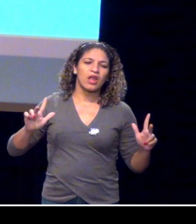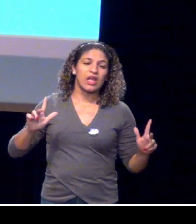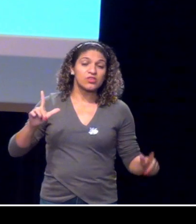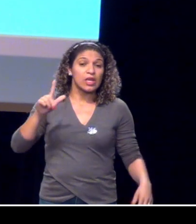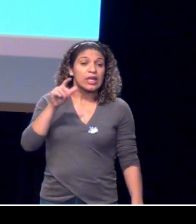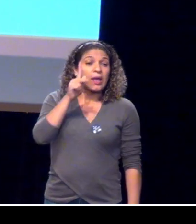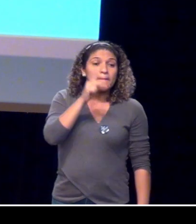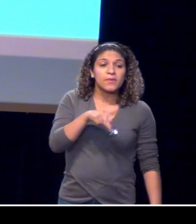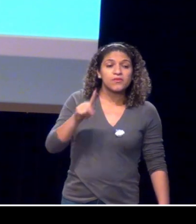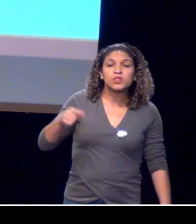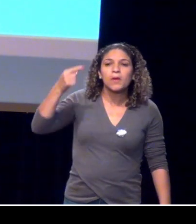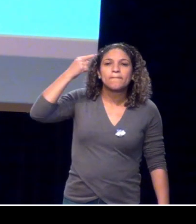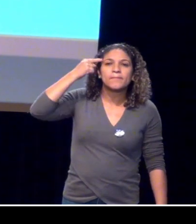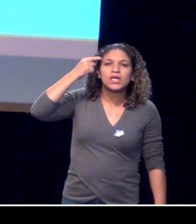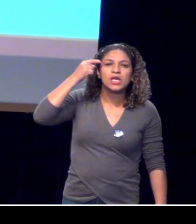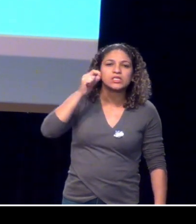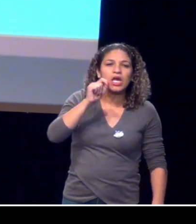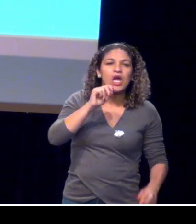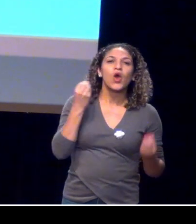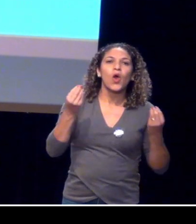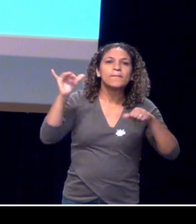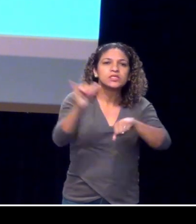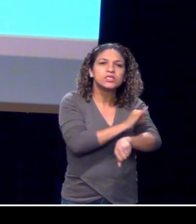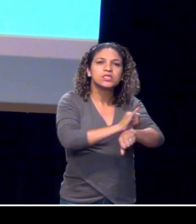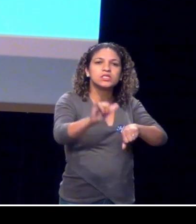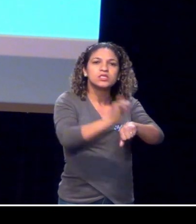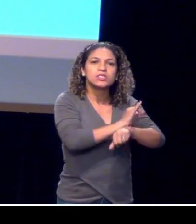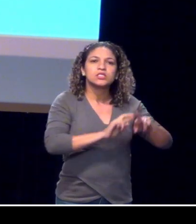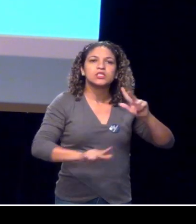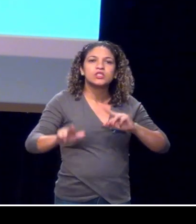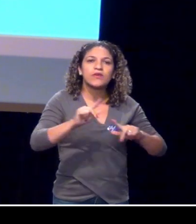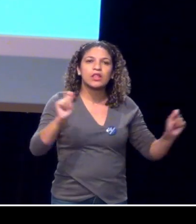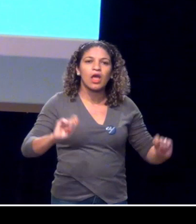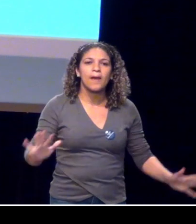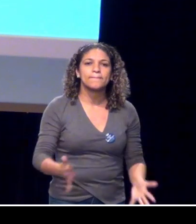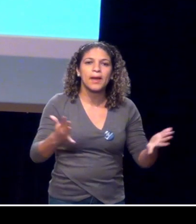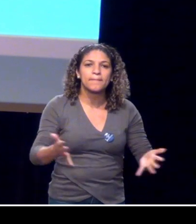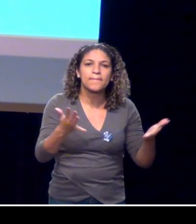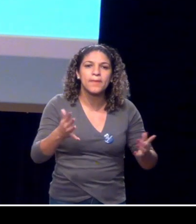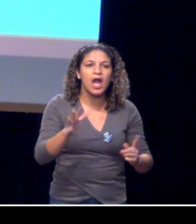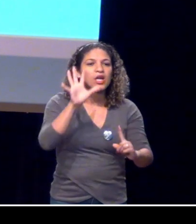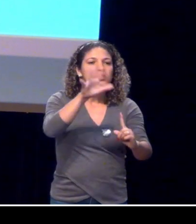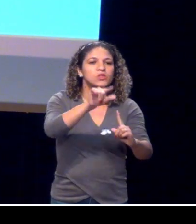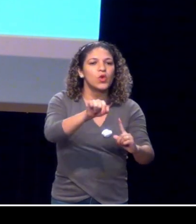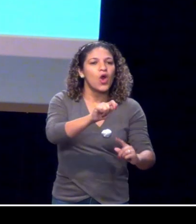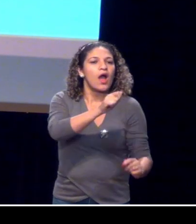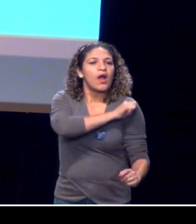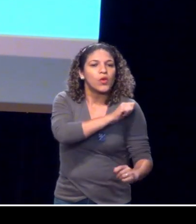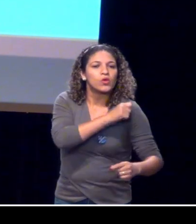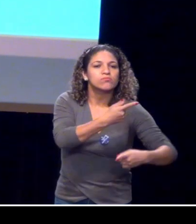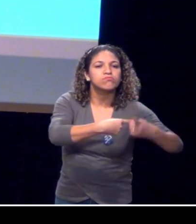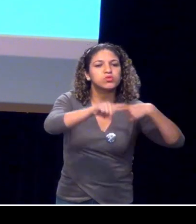sim, pensar em diferentes maneiras de alcançar o seu projeto de futuro,